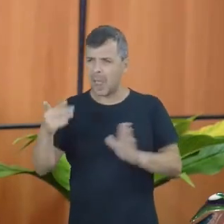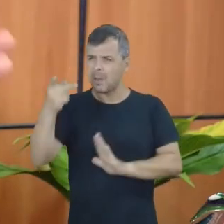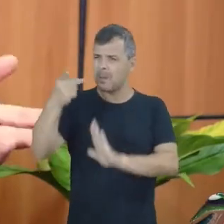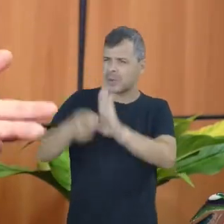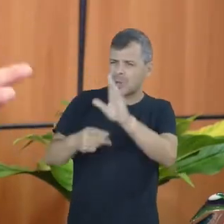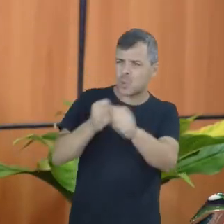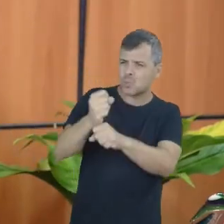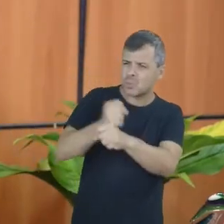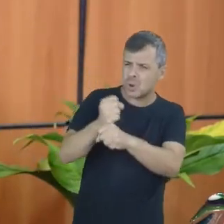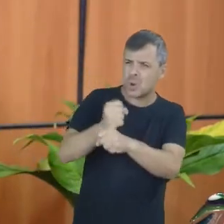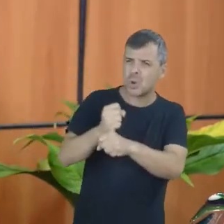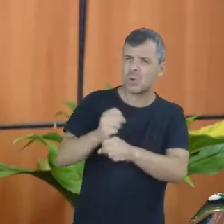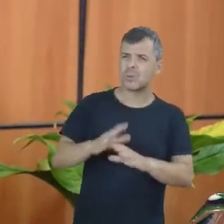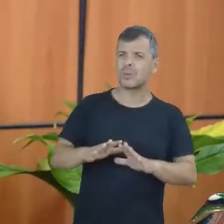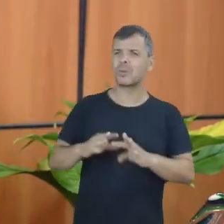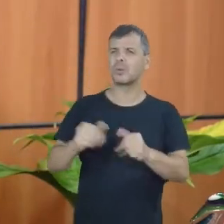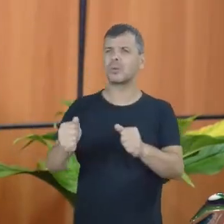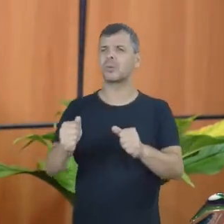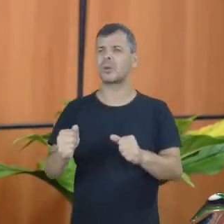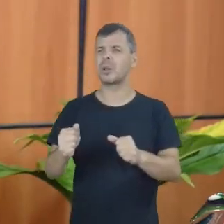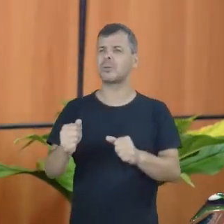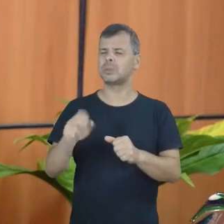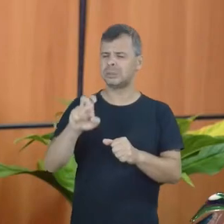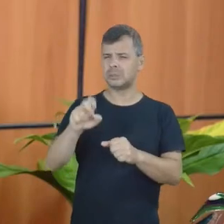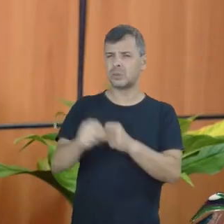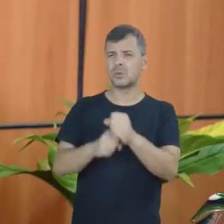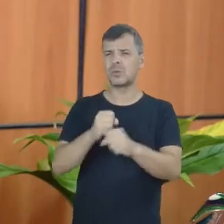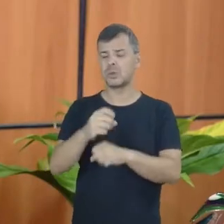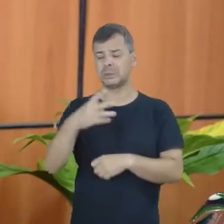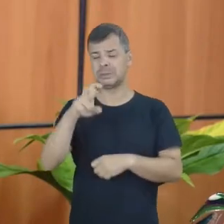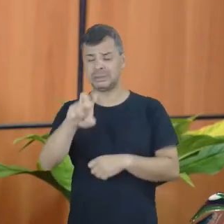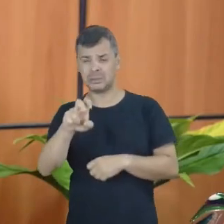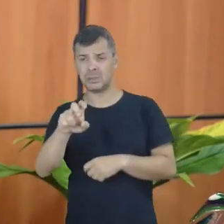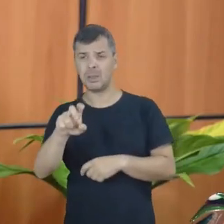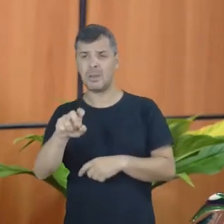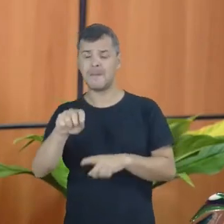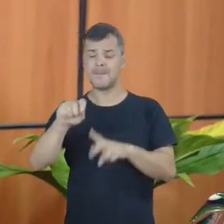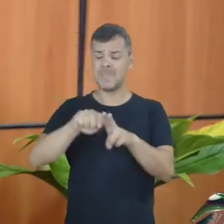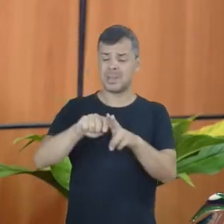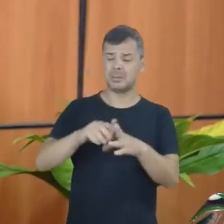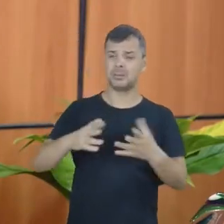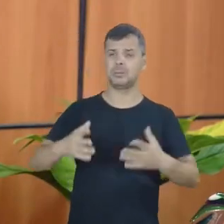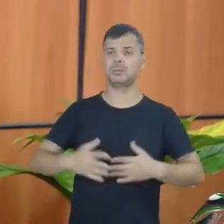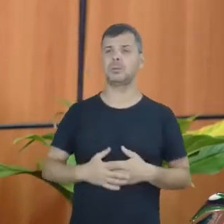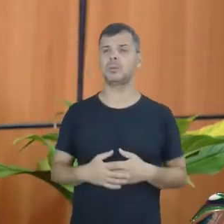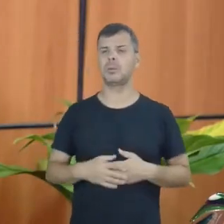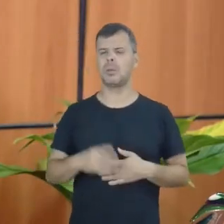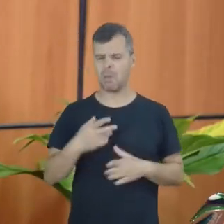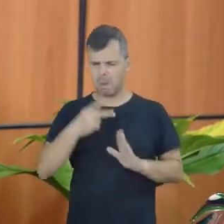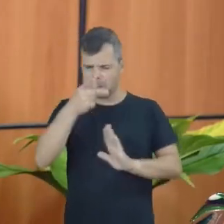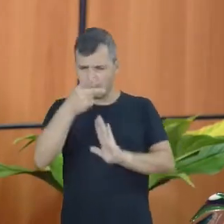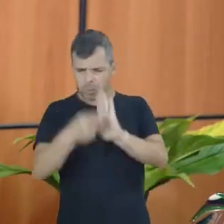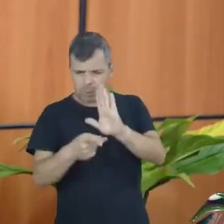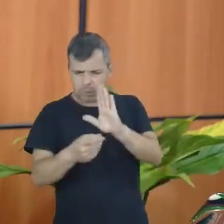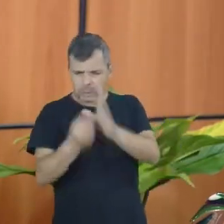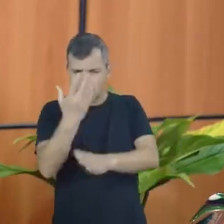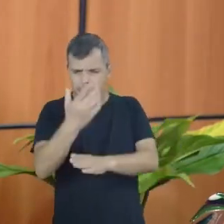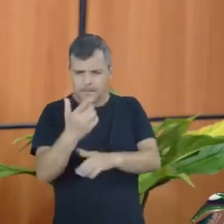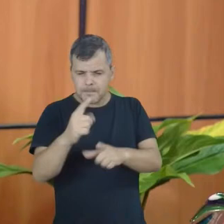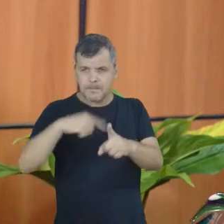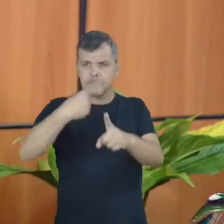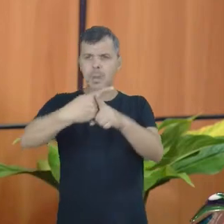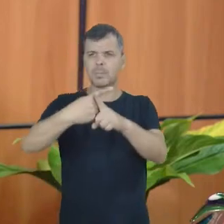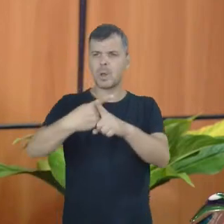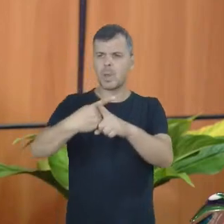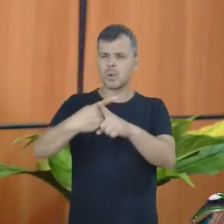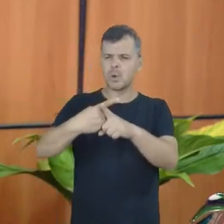o ano, planejar os 5 anos próximos, 4, enfim, o mês. Planeja produzir mais. Vamos controlar a